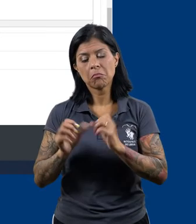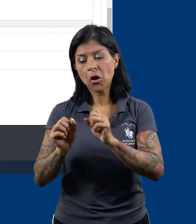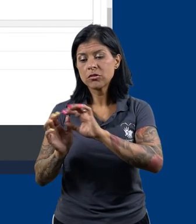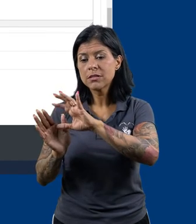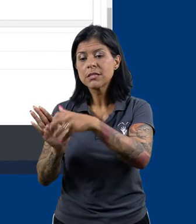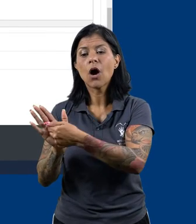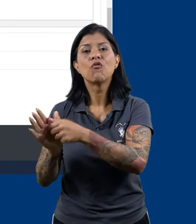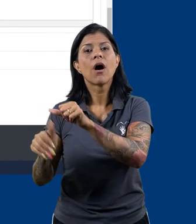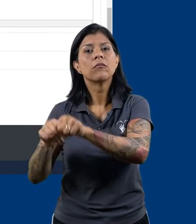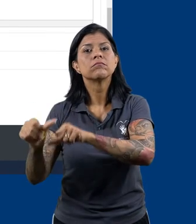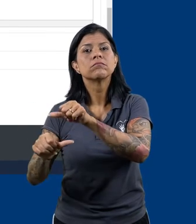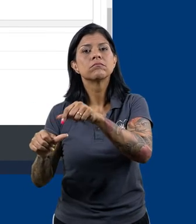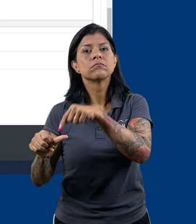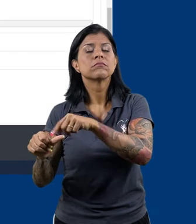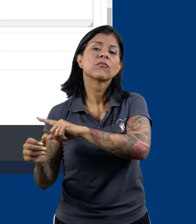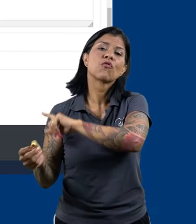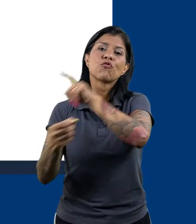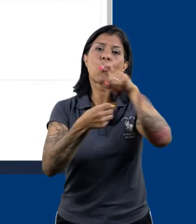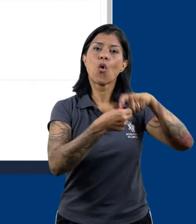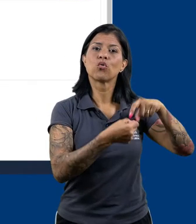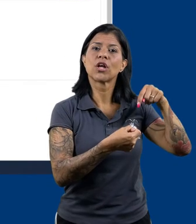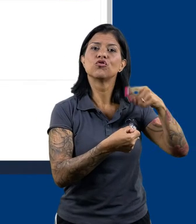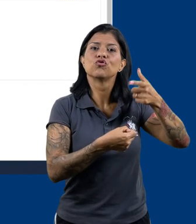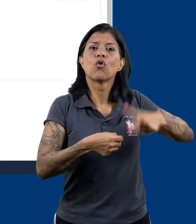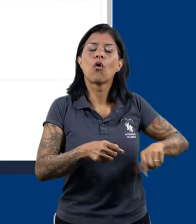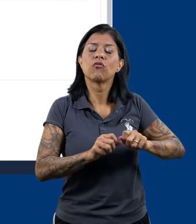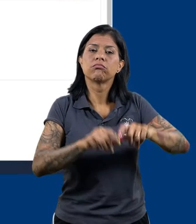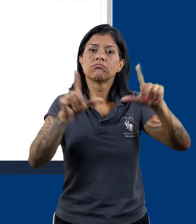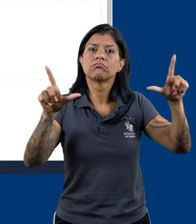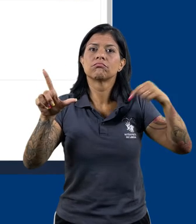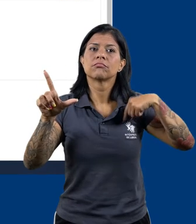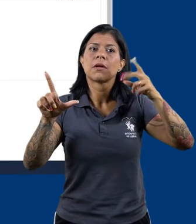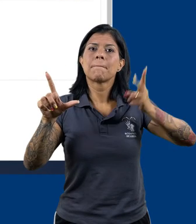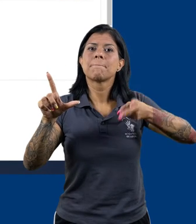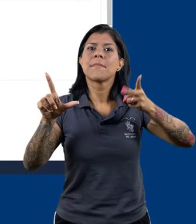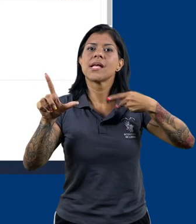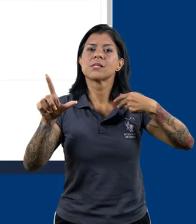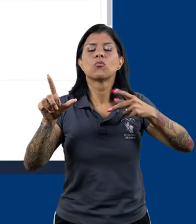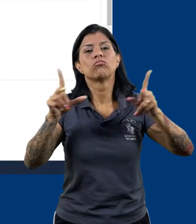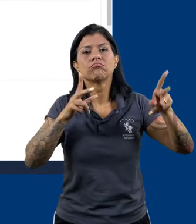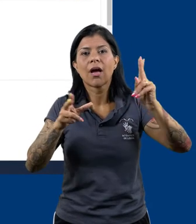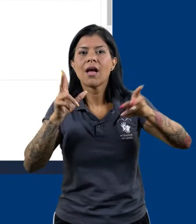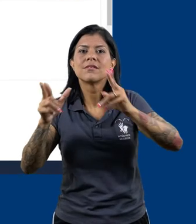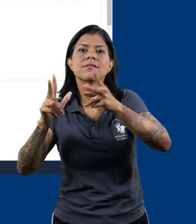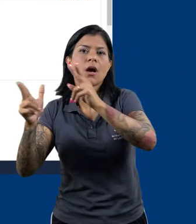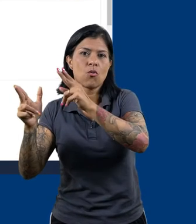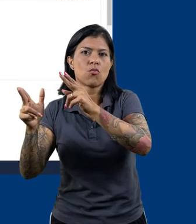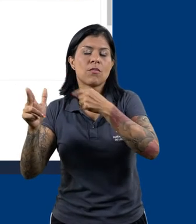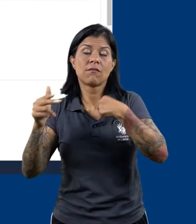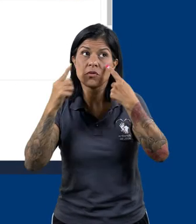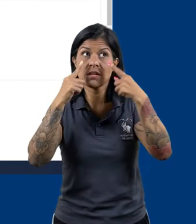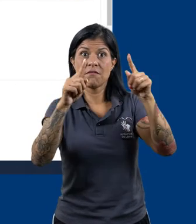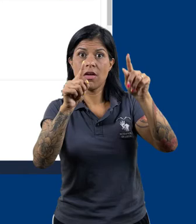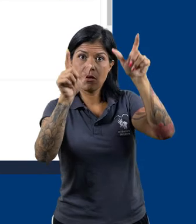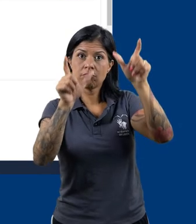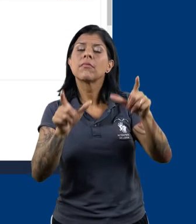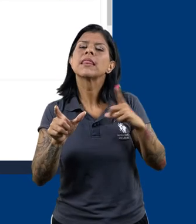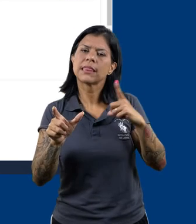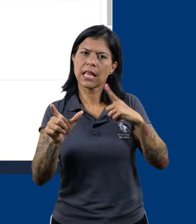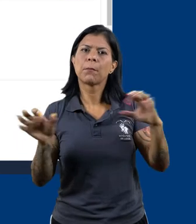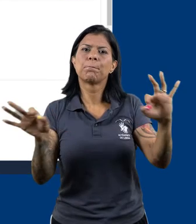mudanças e voltamos para a página de edição do questionário. E